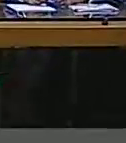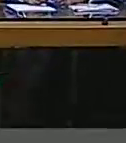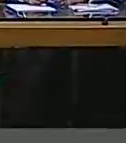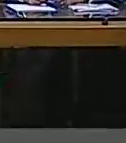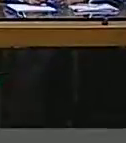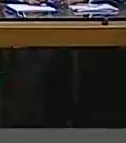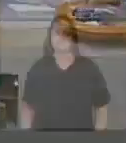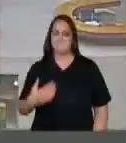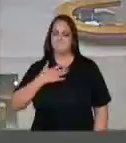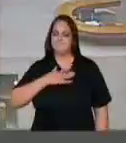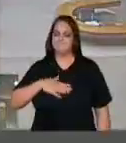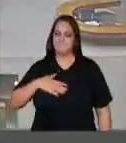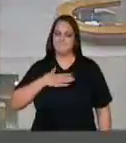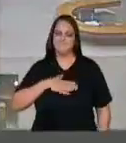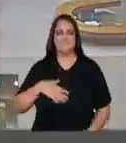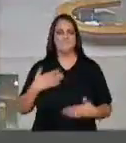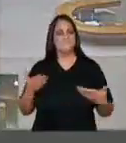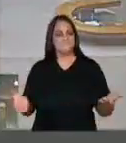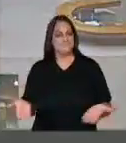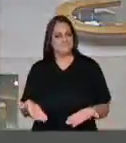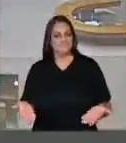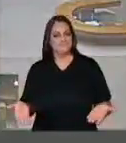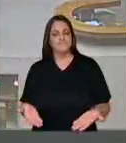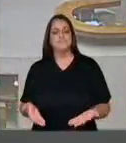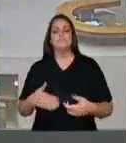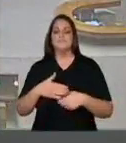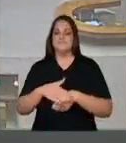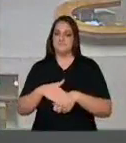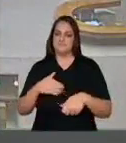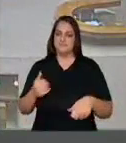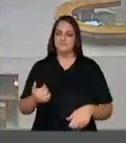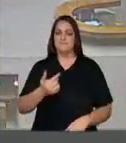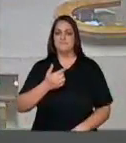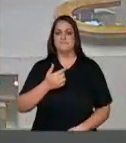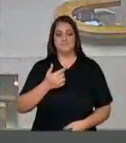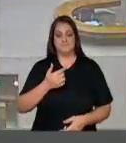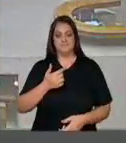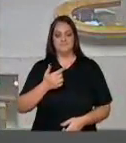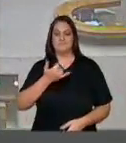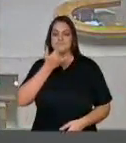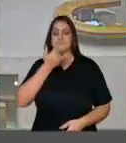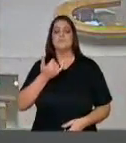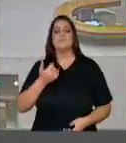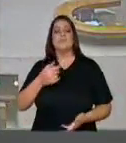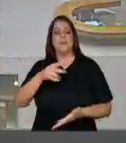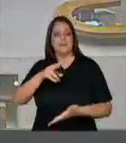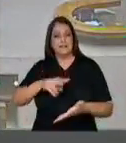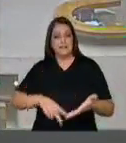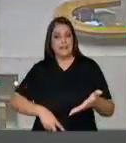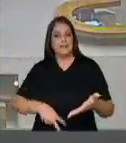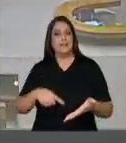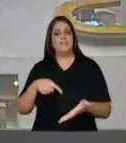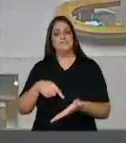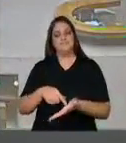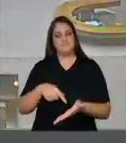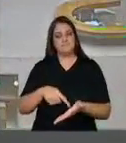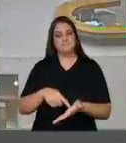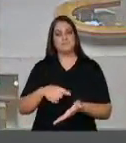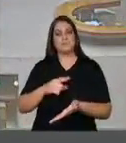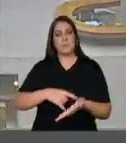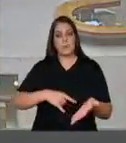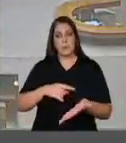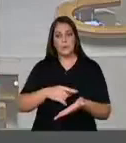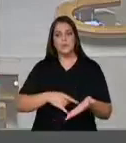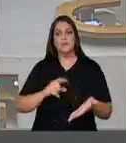Nós temos a satisfação de passar agora a ler o discurso